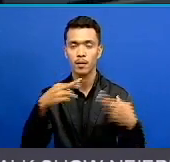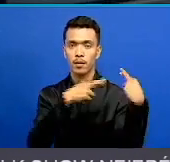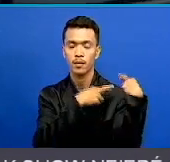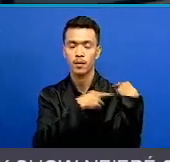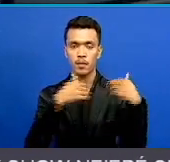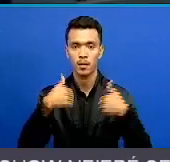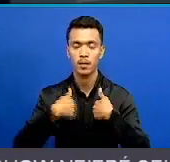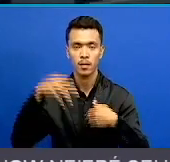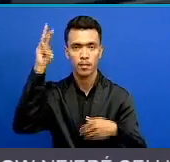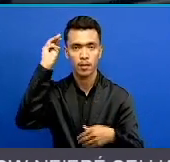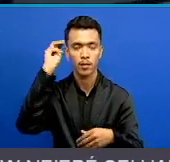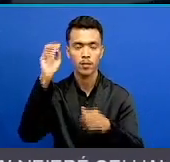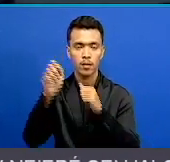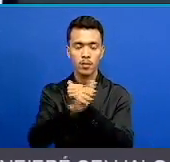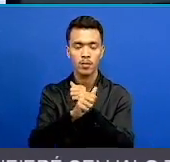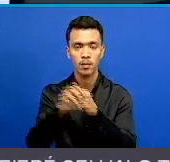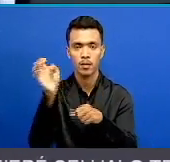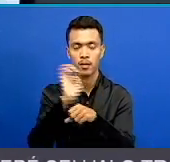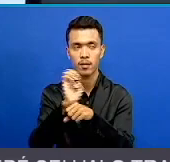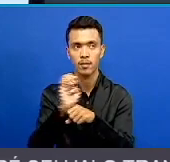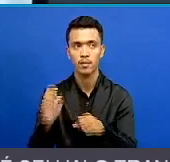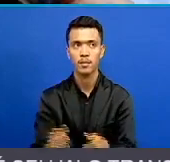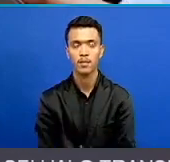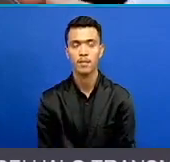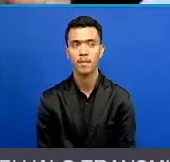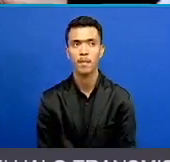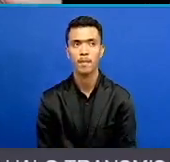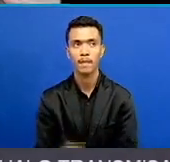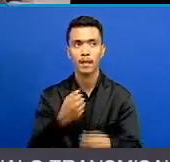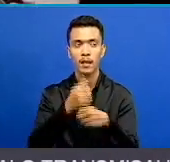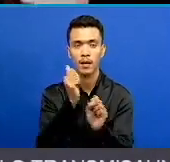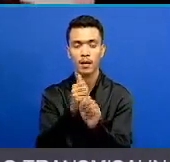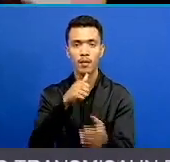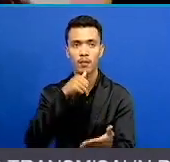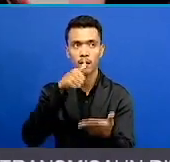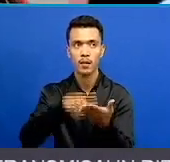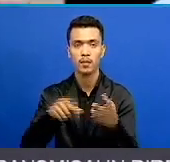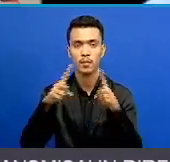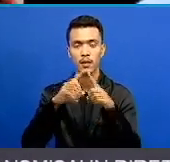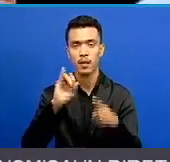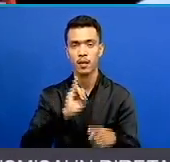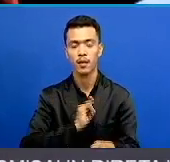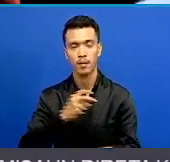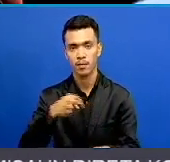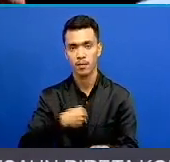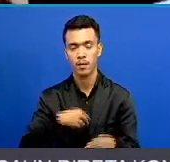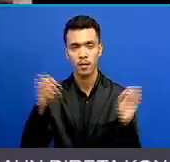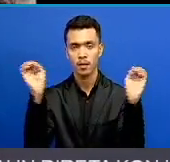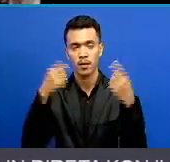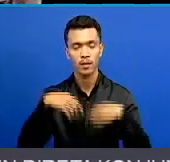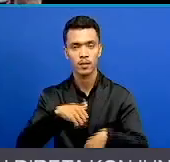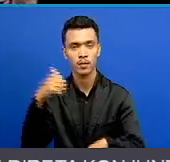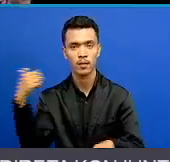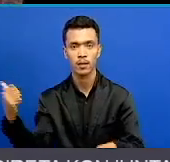e Ministério Coordenador Assunto Econômico. Hau halo carta ne sopra hau niende, la Oshba eman sercelo, e mi